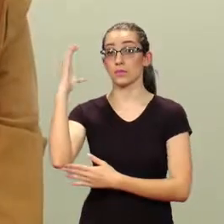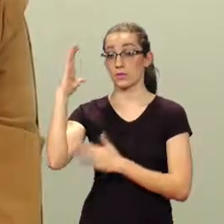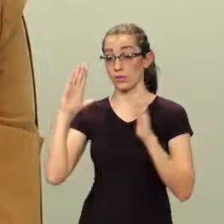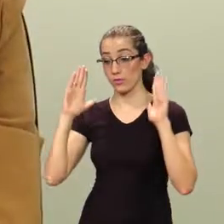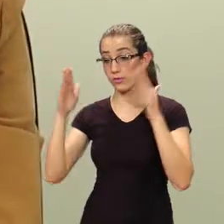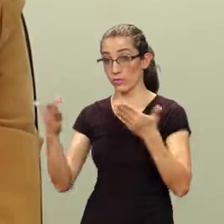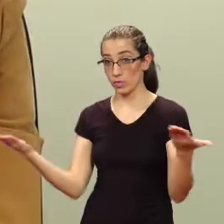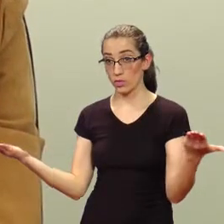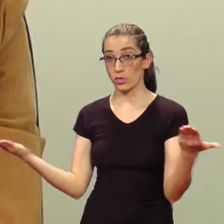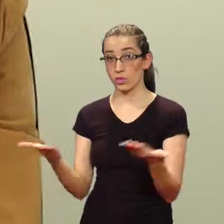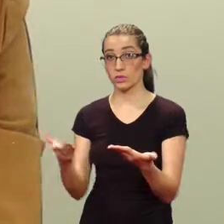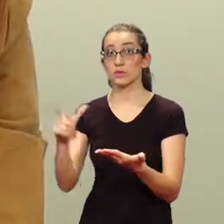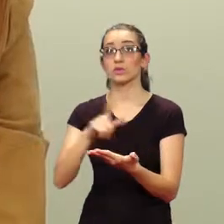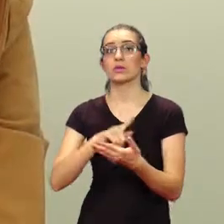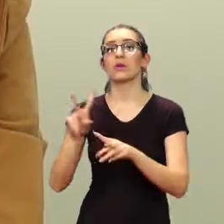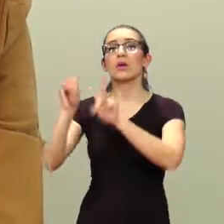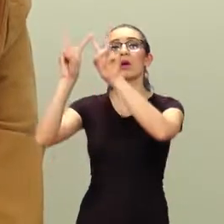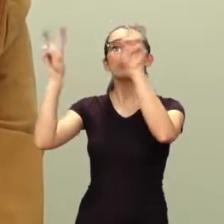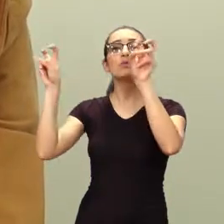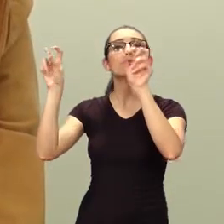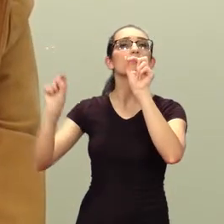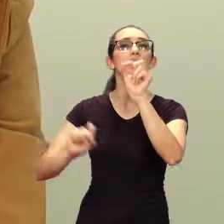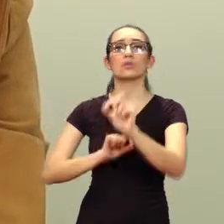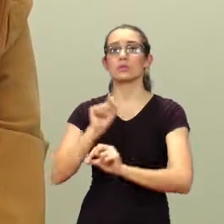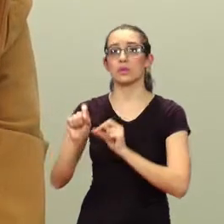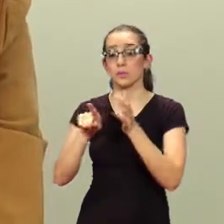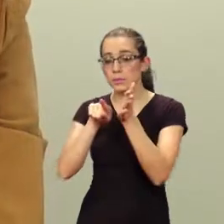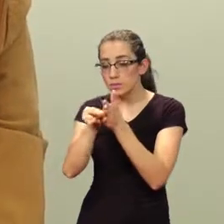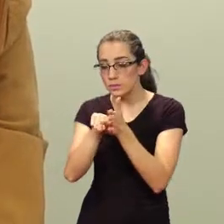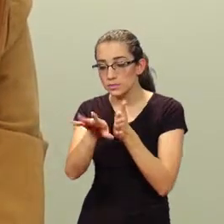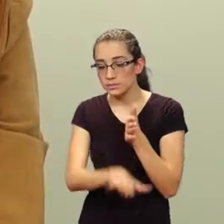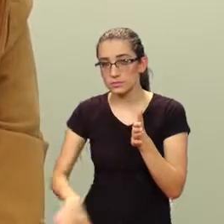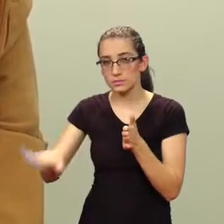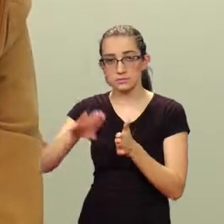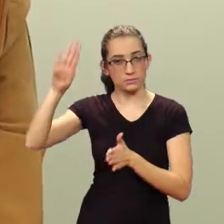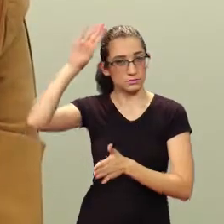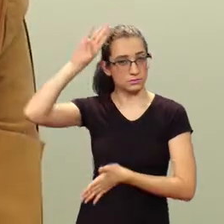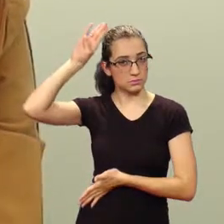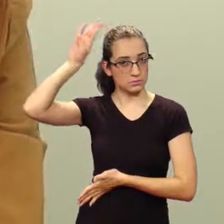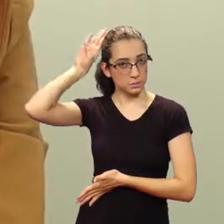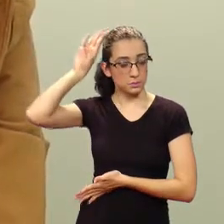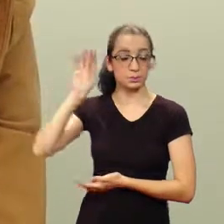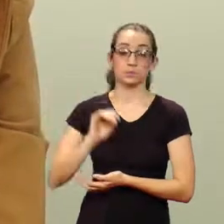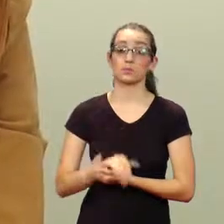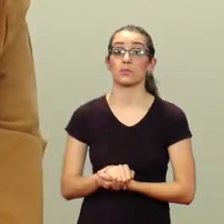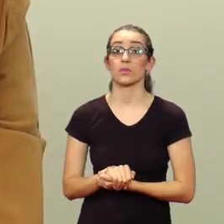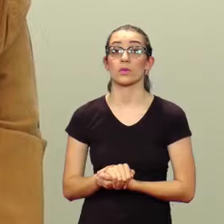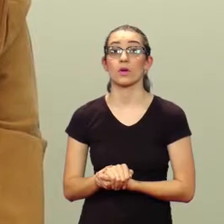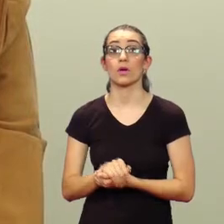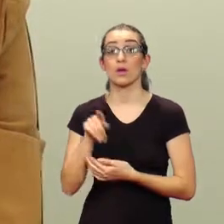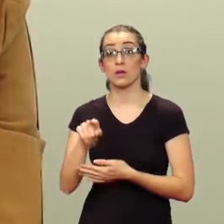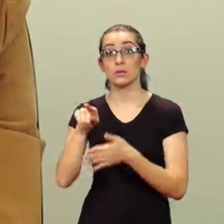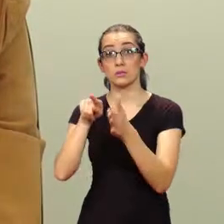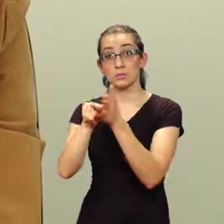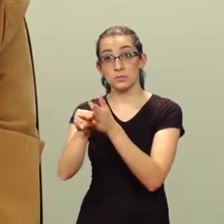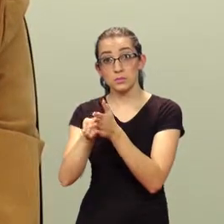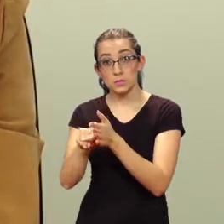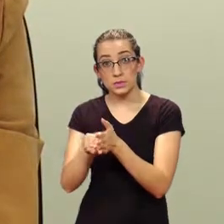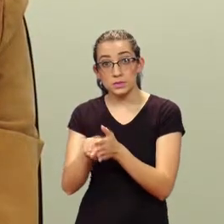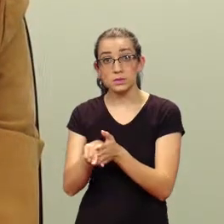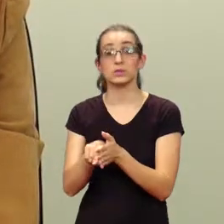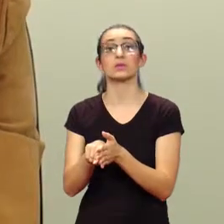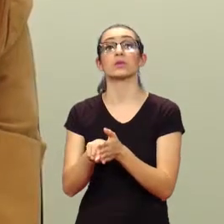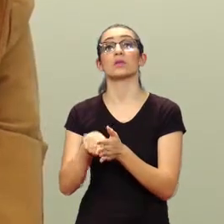O Ciência em Foco de hoje, então, vai ter como tema a pesquisa no ambiente acadêmico, A pesquisa, ela